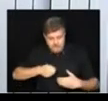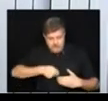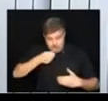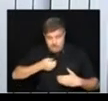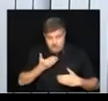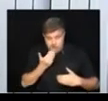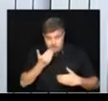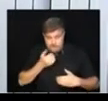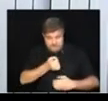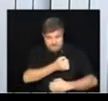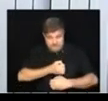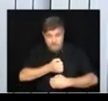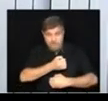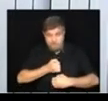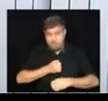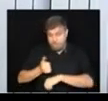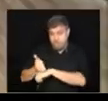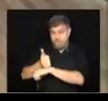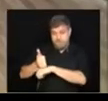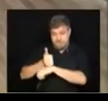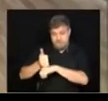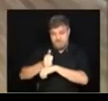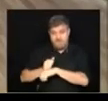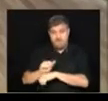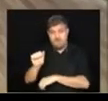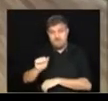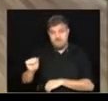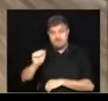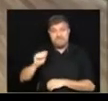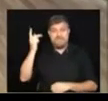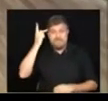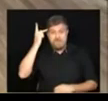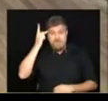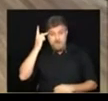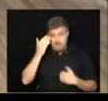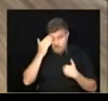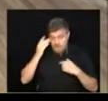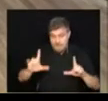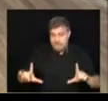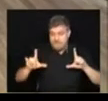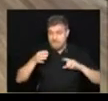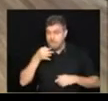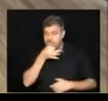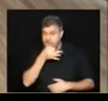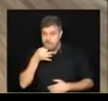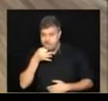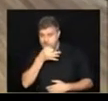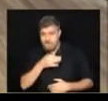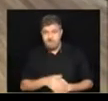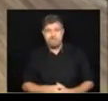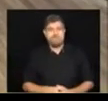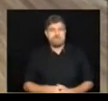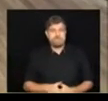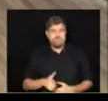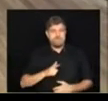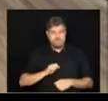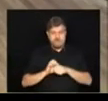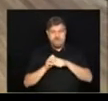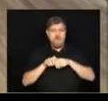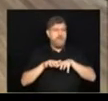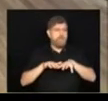Paulo. Rubens, muito obrigado pela sua participação aqui no Câmara Total. E esta